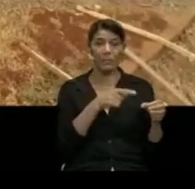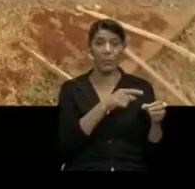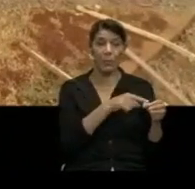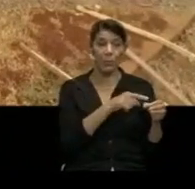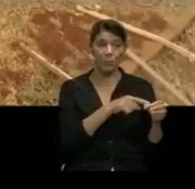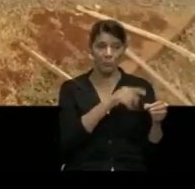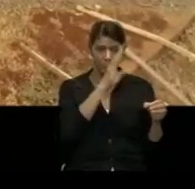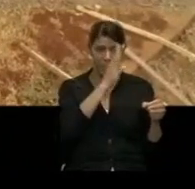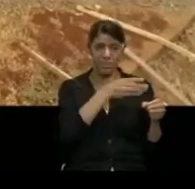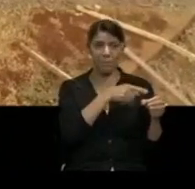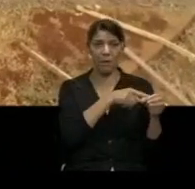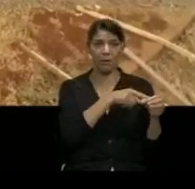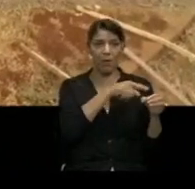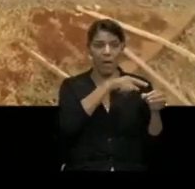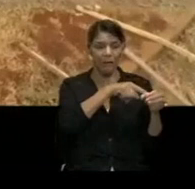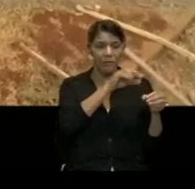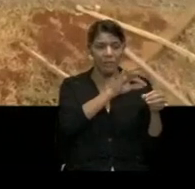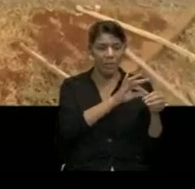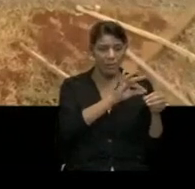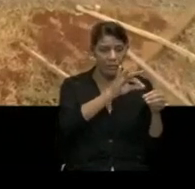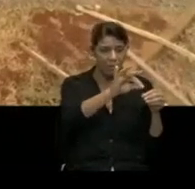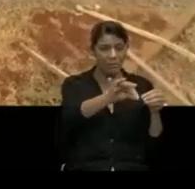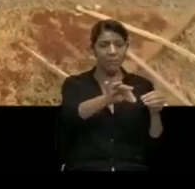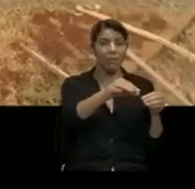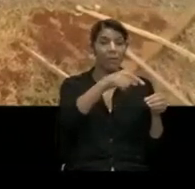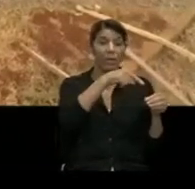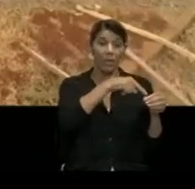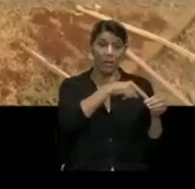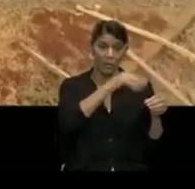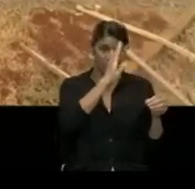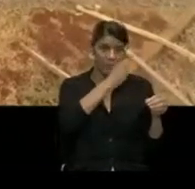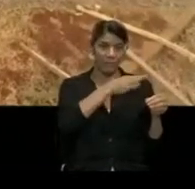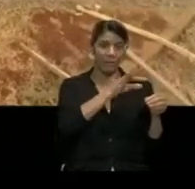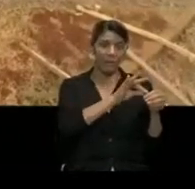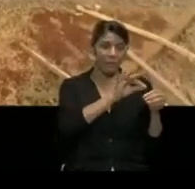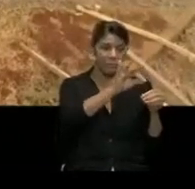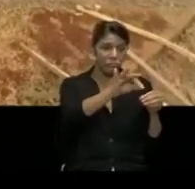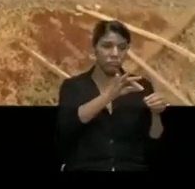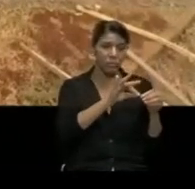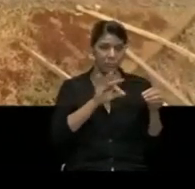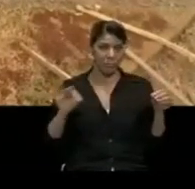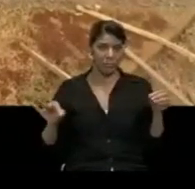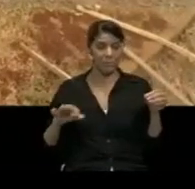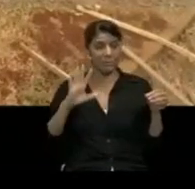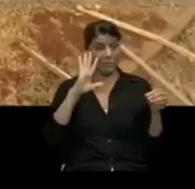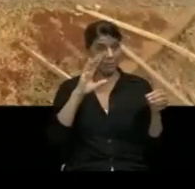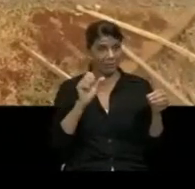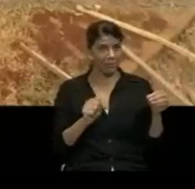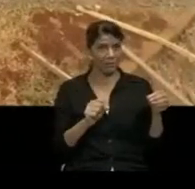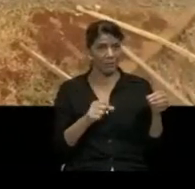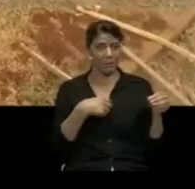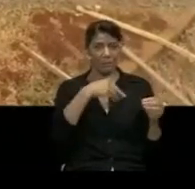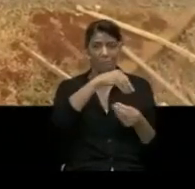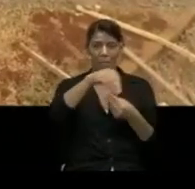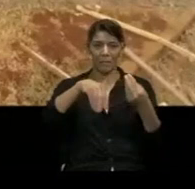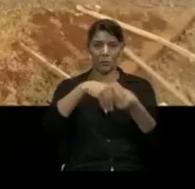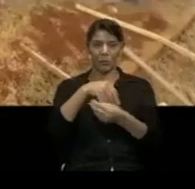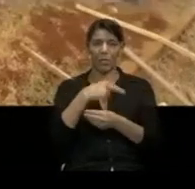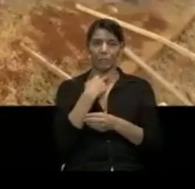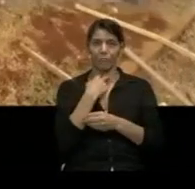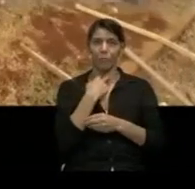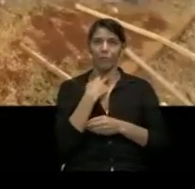ponto principal e daquele ali você joga todos os outros valores, tá? Muita atenção para isso.